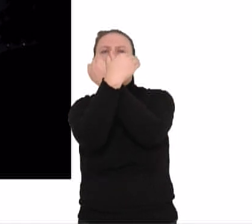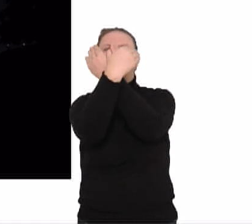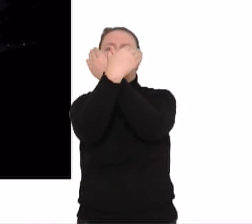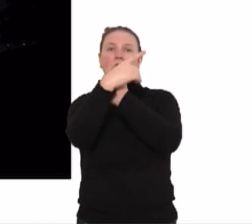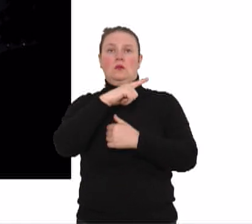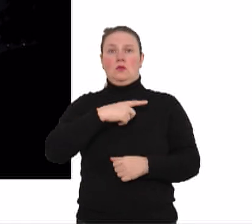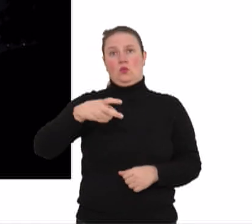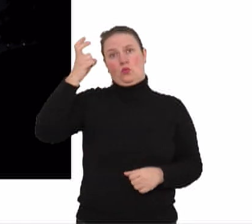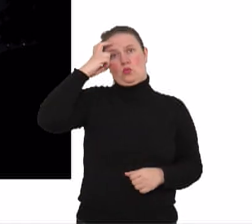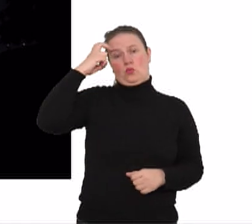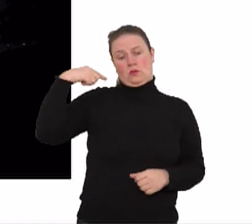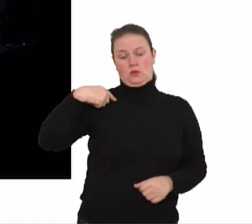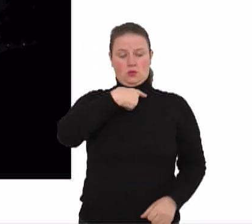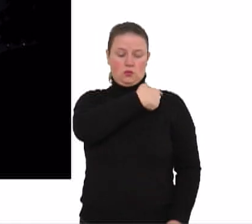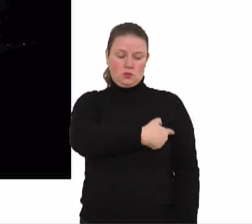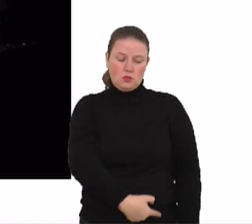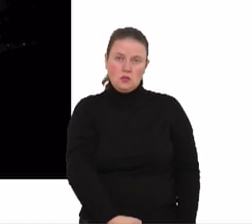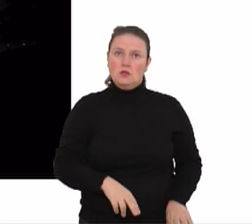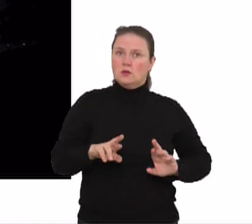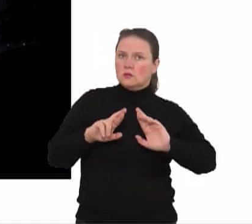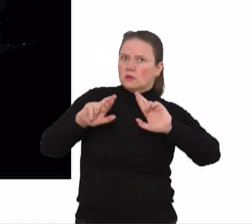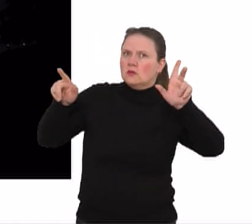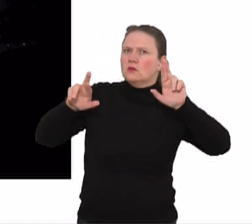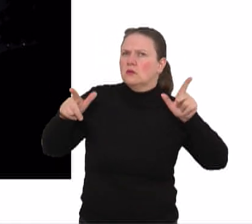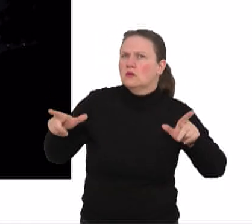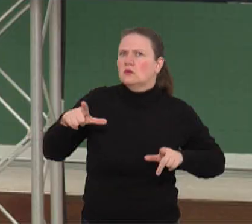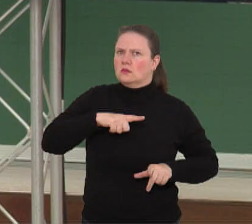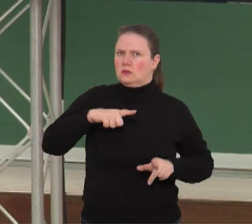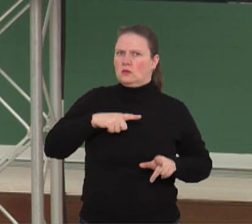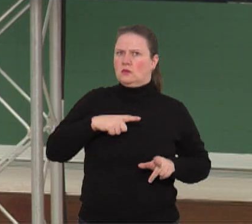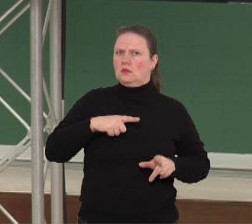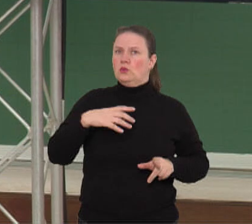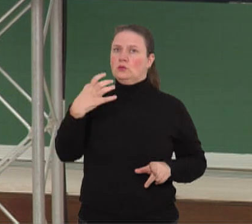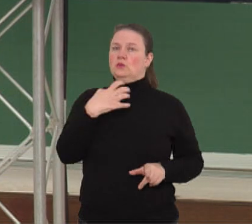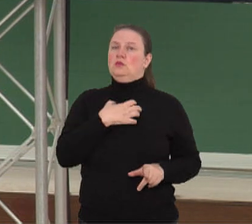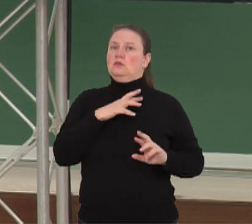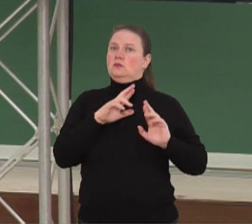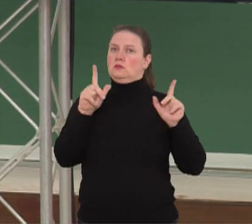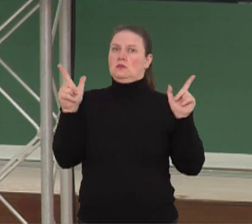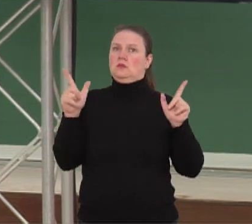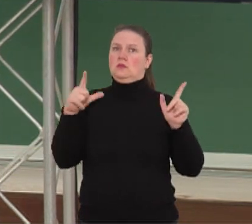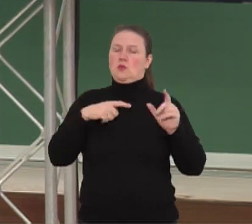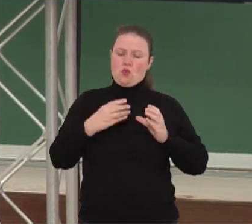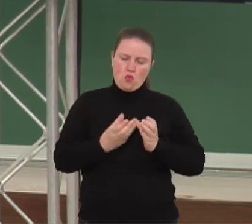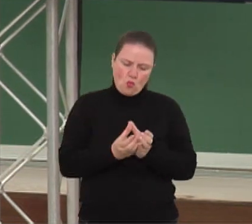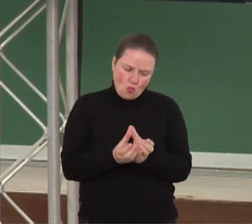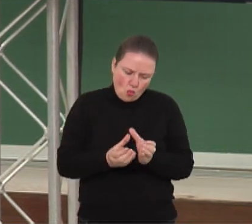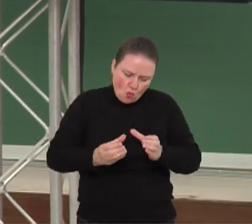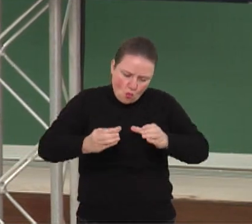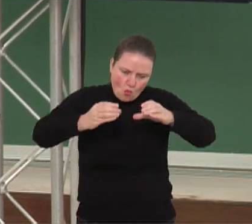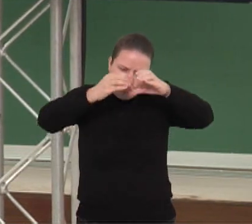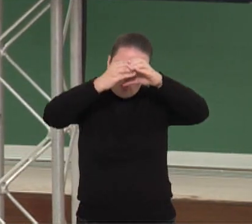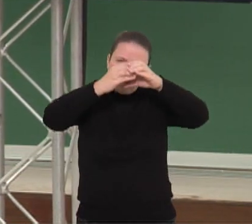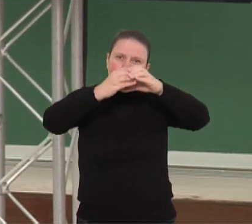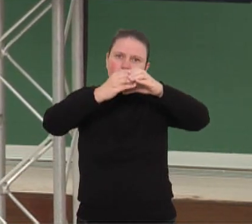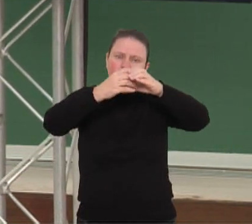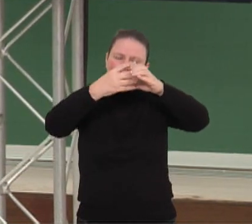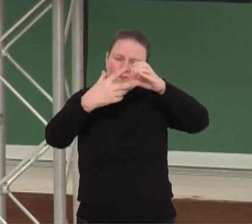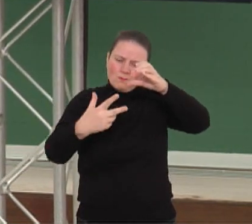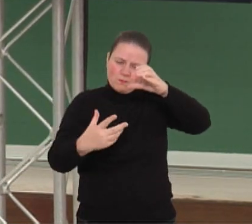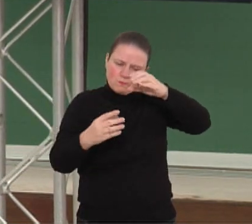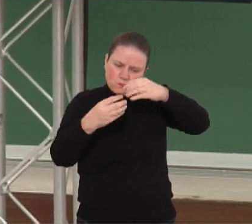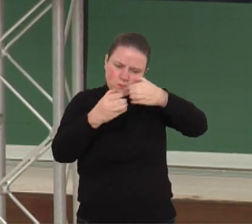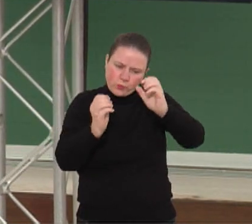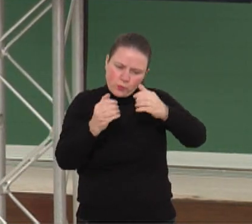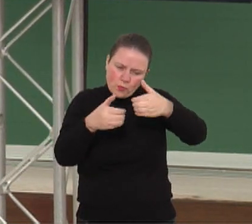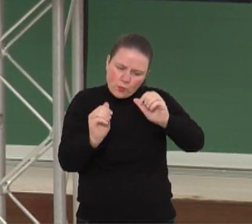tem um outro significado da borboleta, tem um outro caminho. A borboleta abre casulos quando? Final do ano. Final do